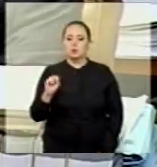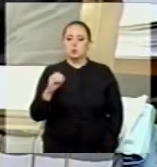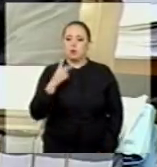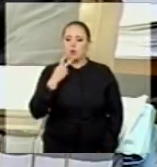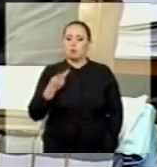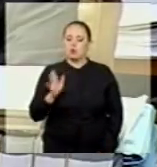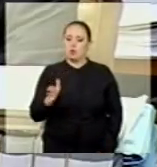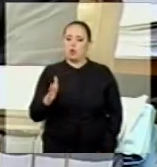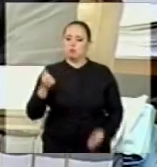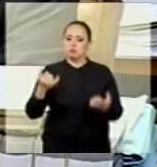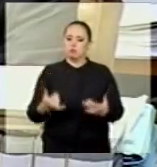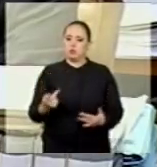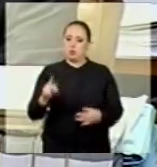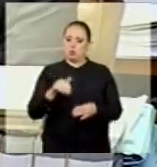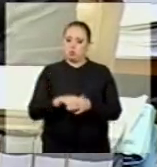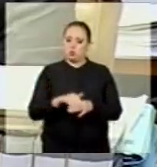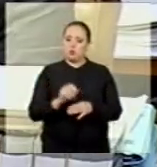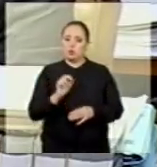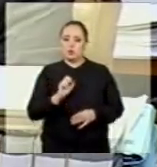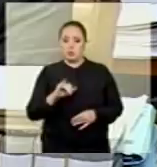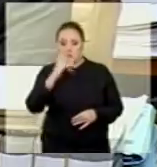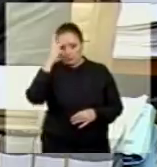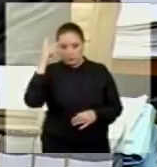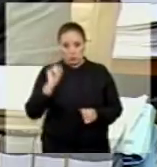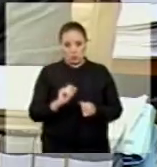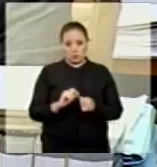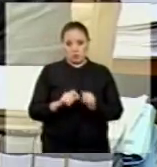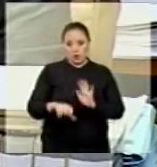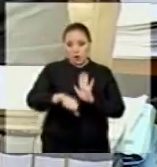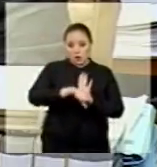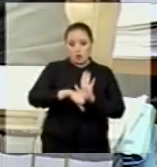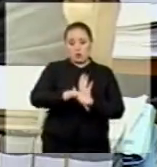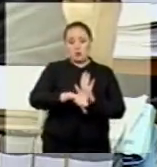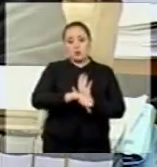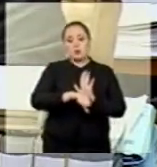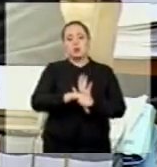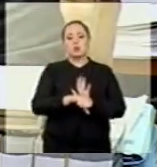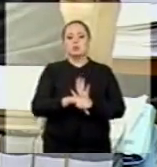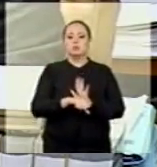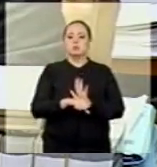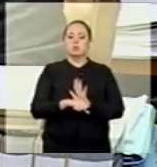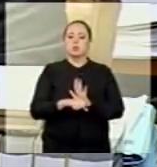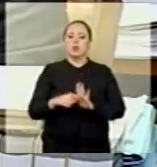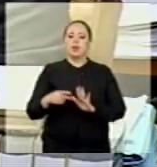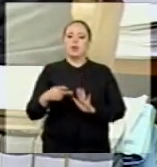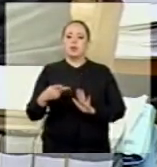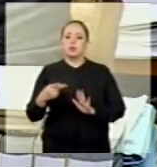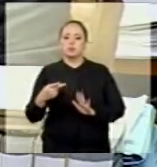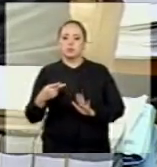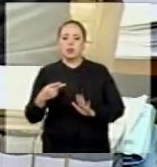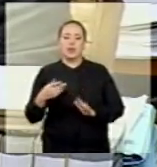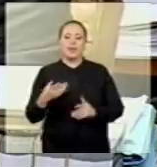magnífico voto, a quem haja cometido fato criminoso no desempenho